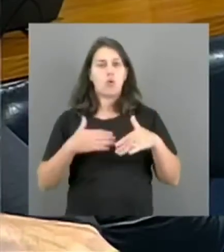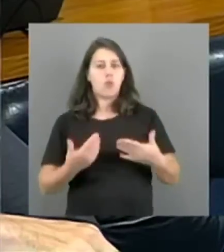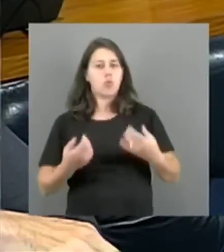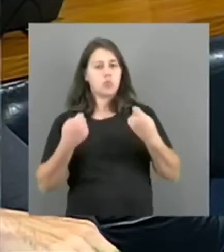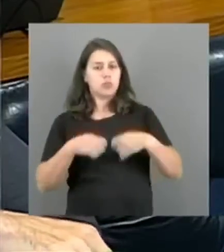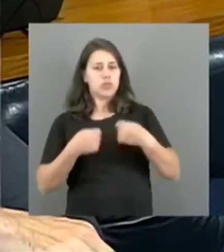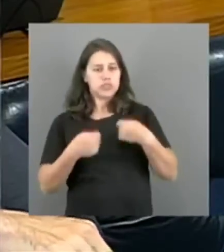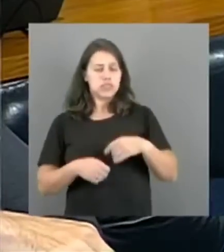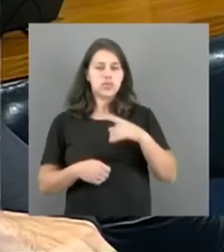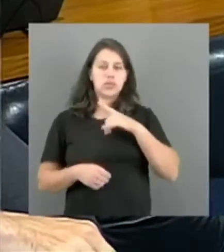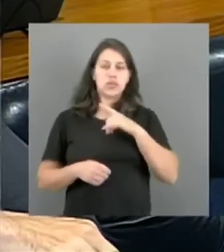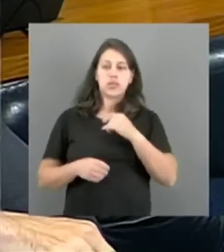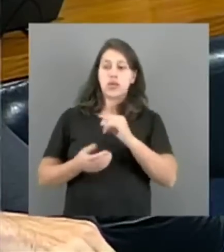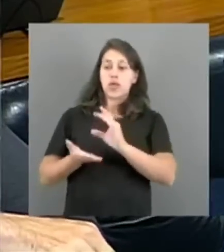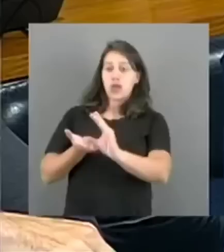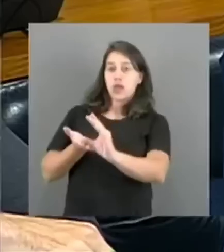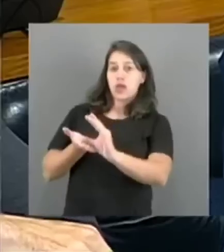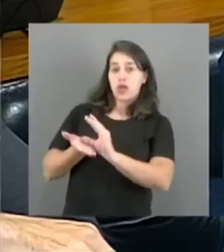acesso a crédito,